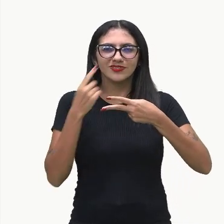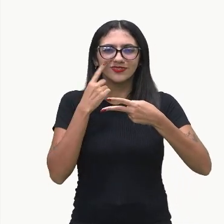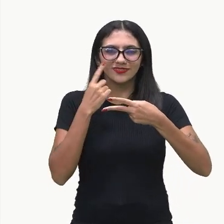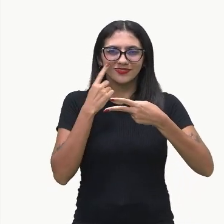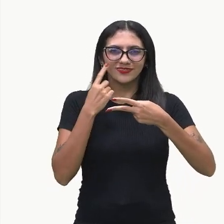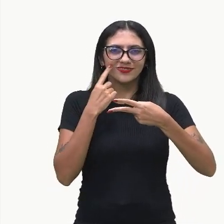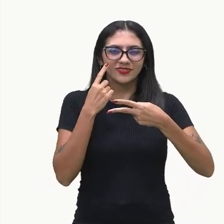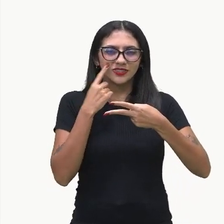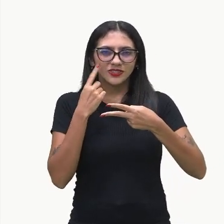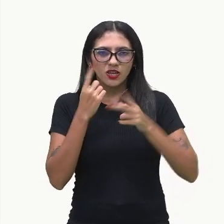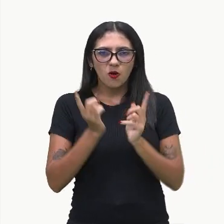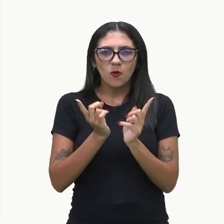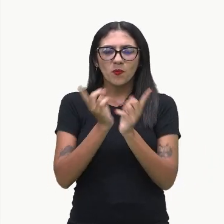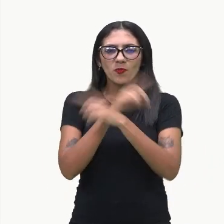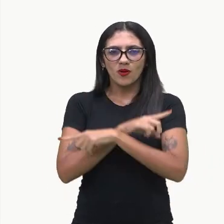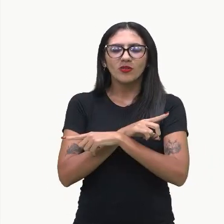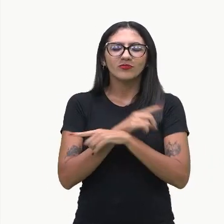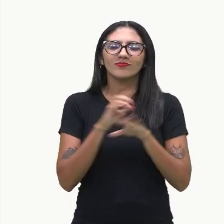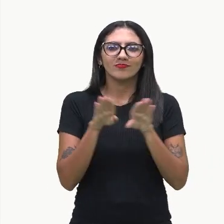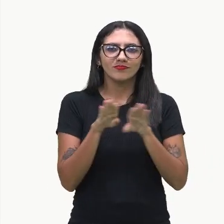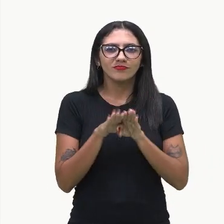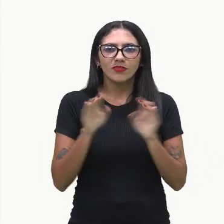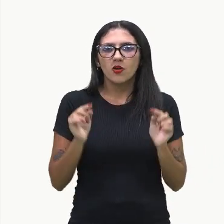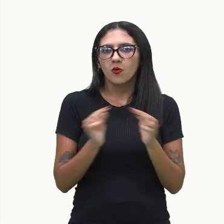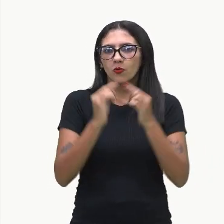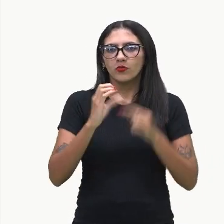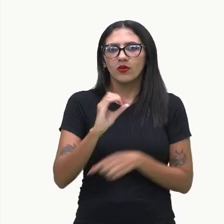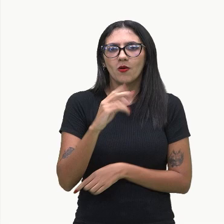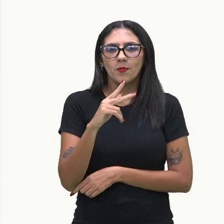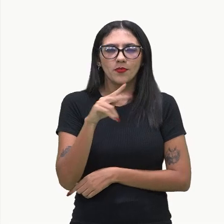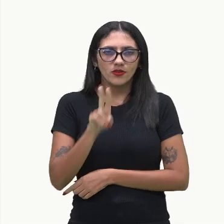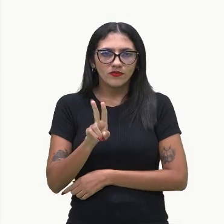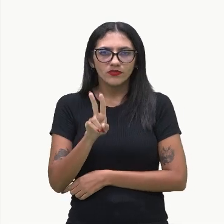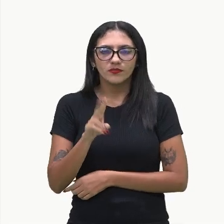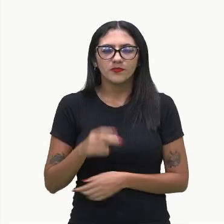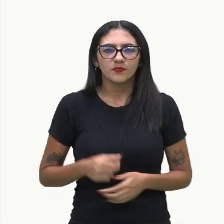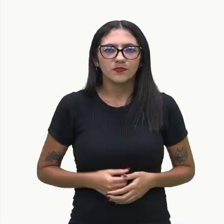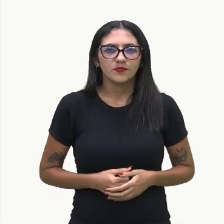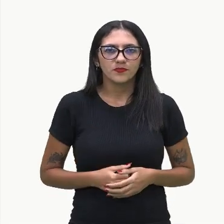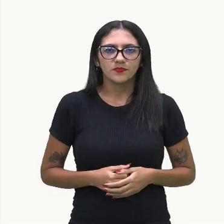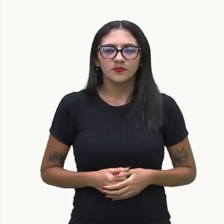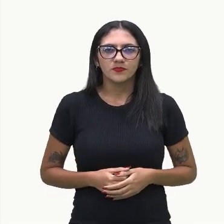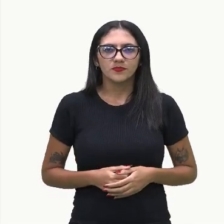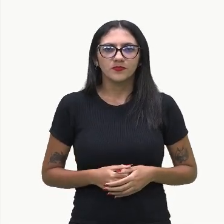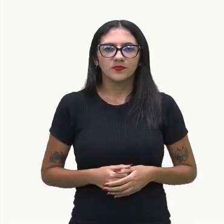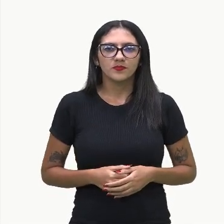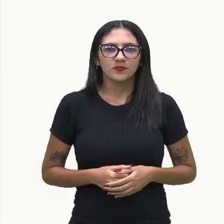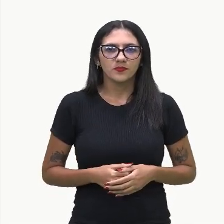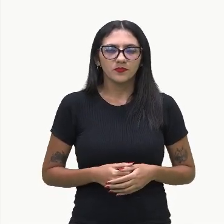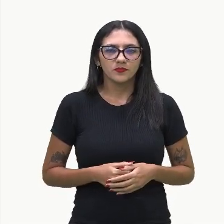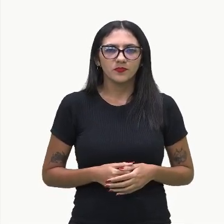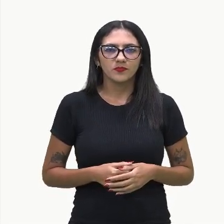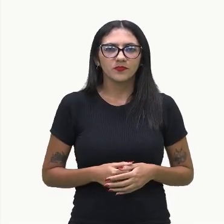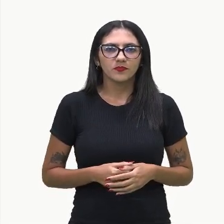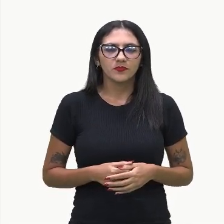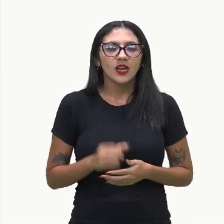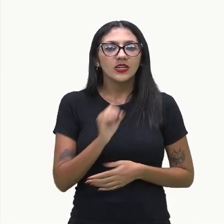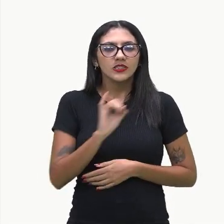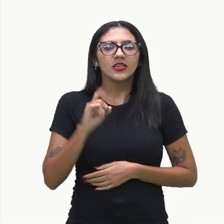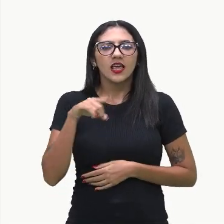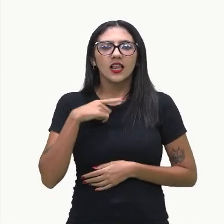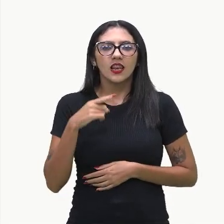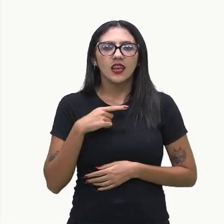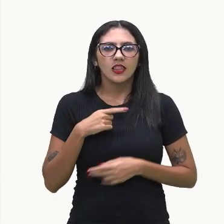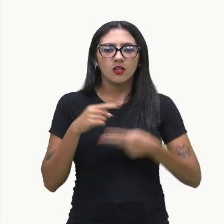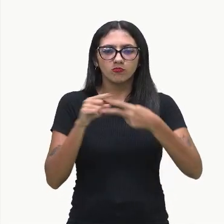classificados como ângulos opostos pelo vértice. E se eles são ângulos opostos